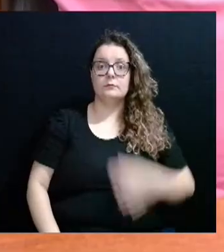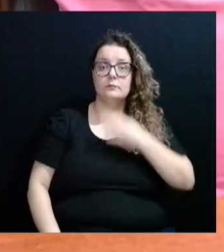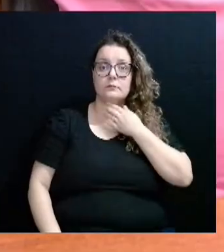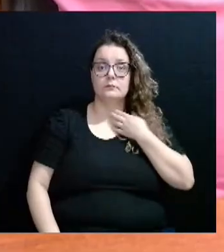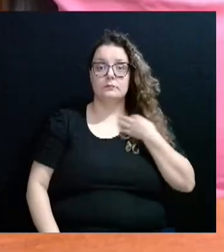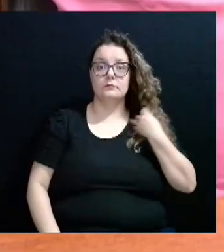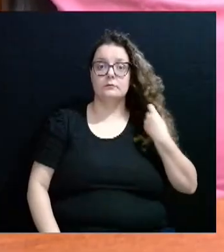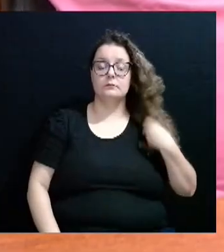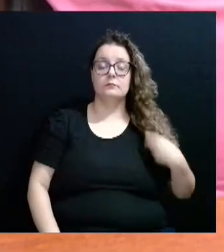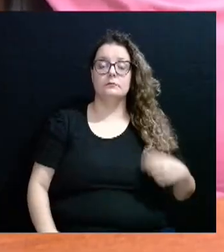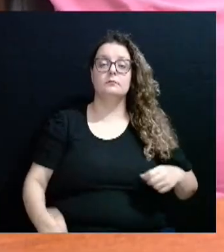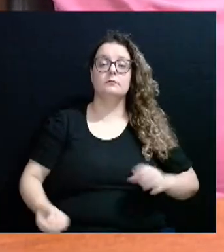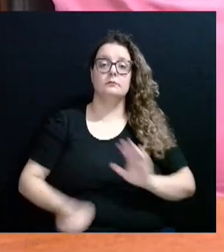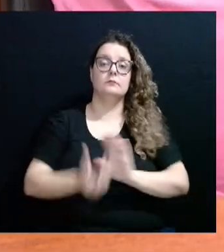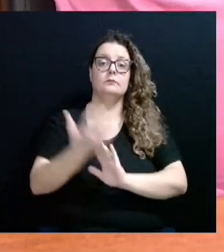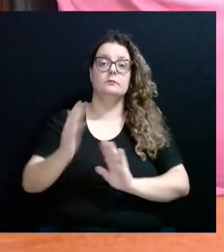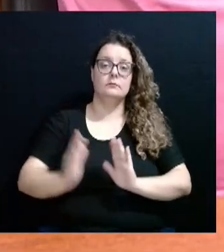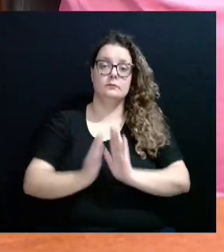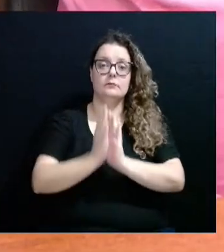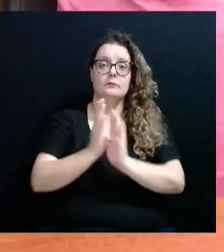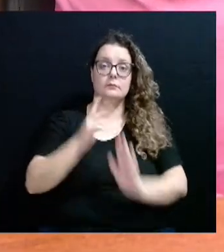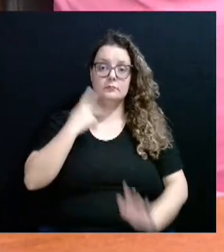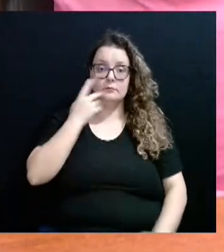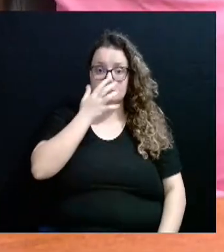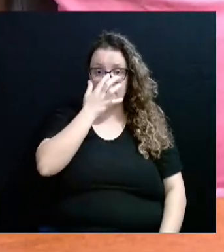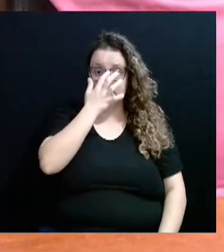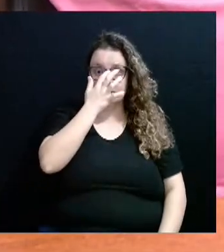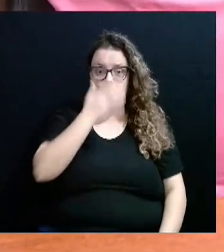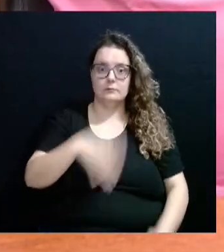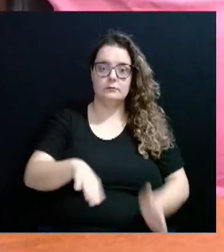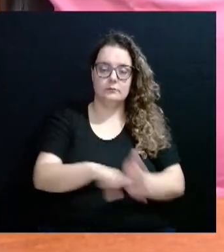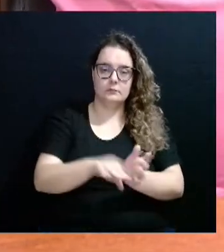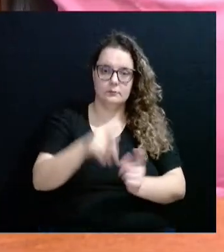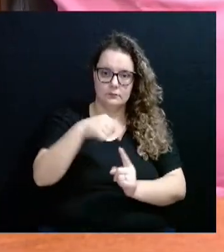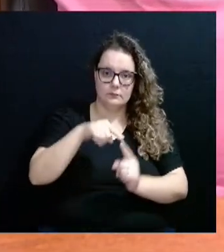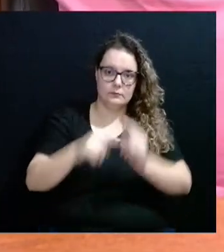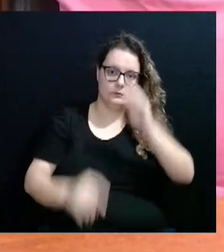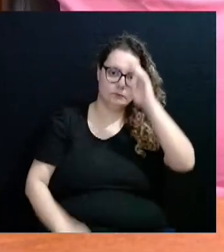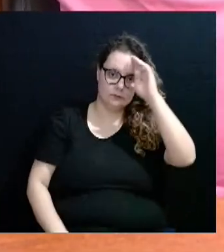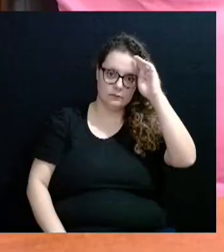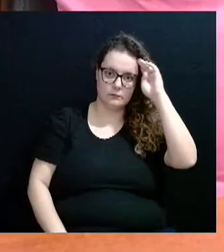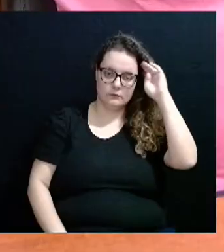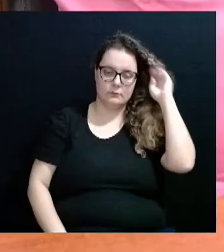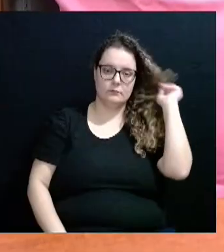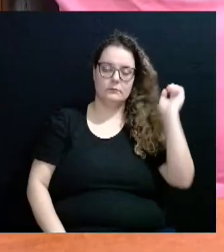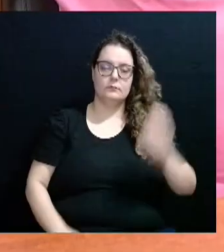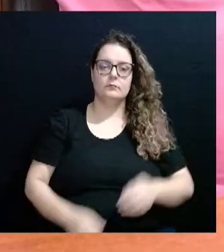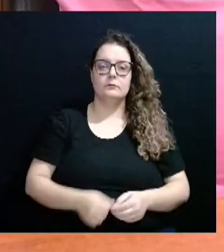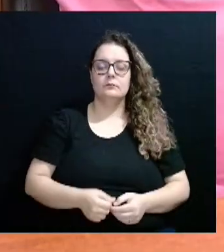parlamentar vem com esse objetivo de dar esse suporte, de dar